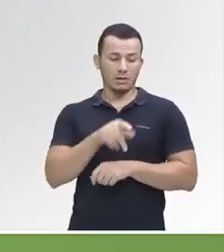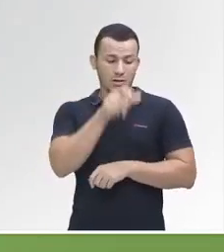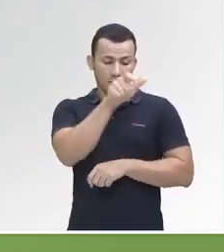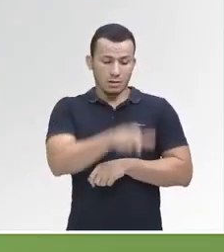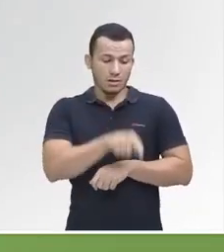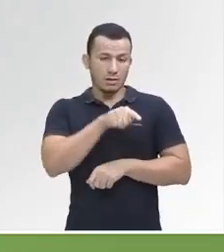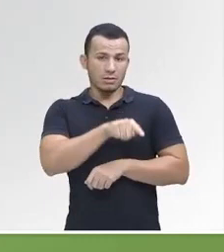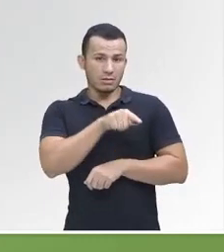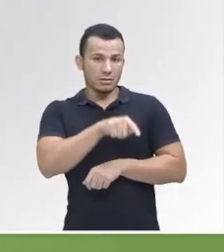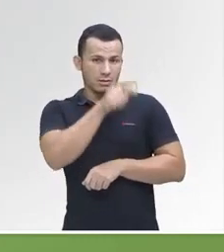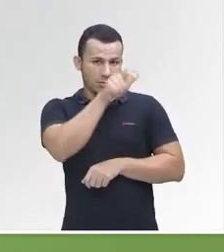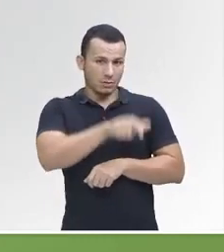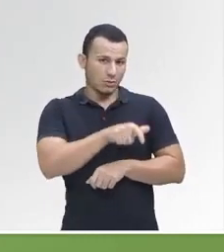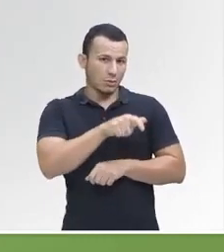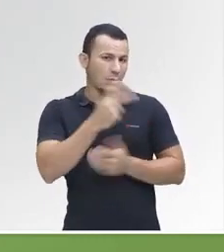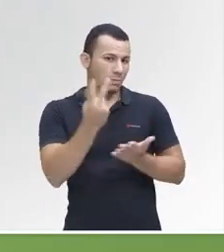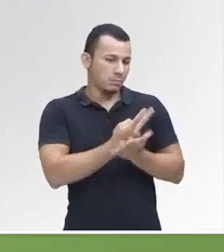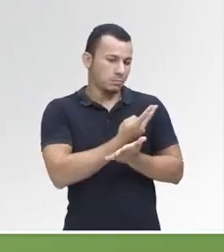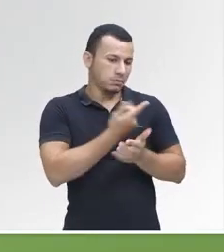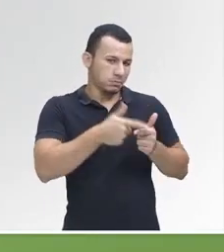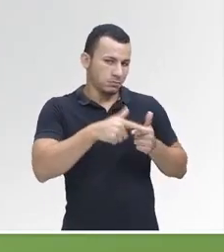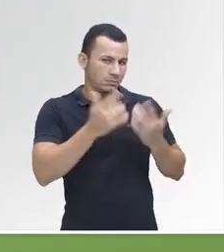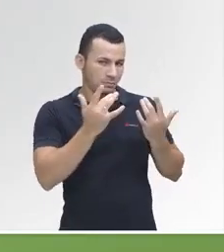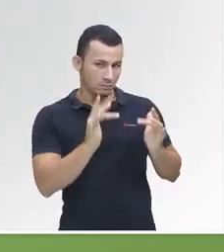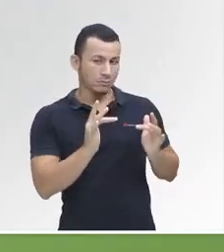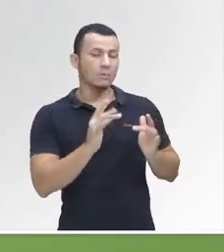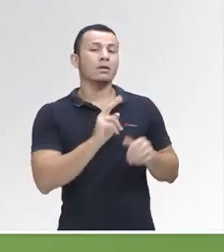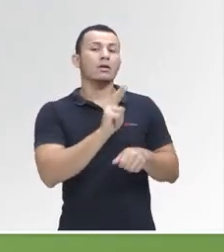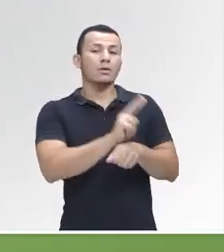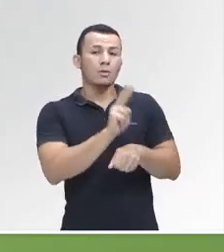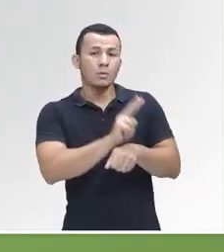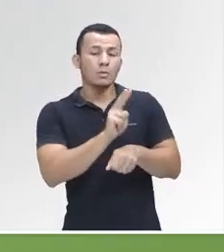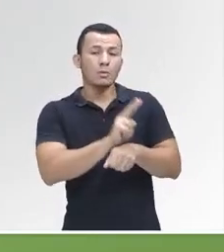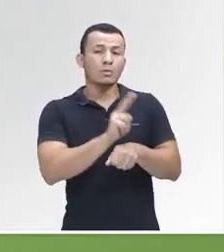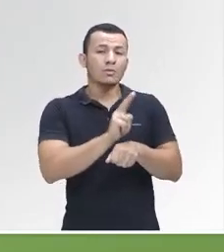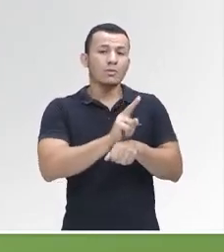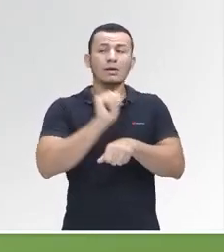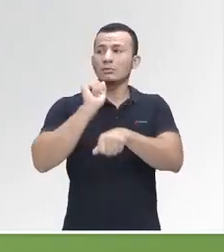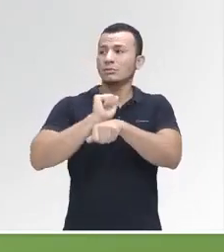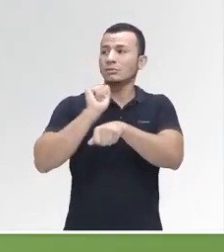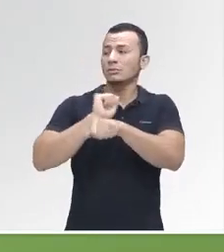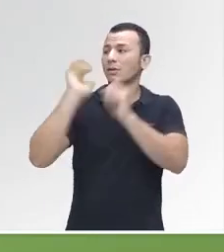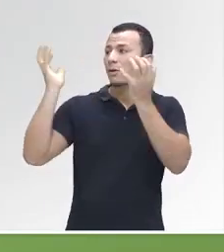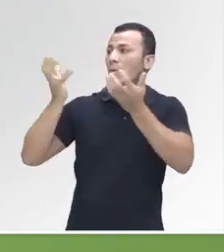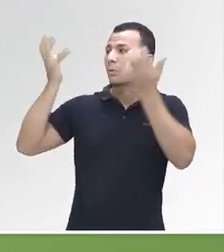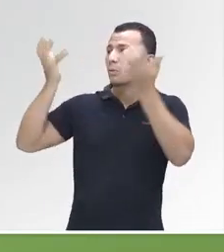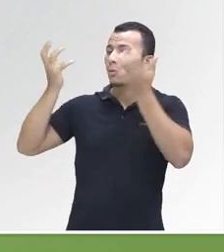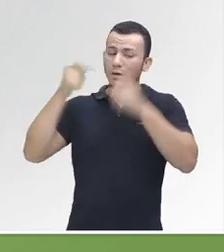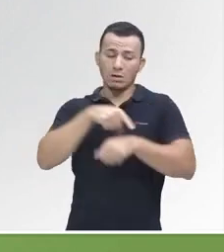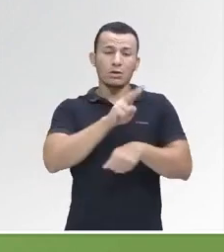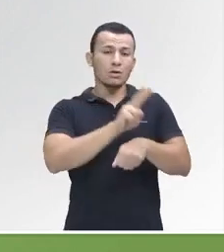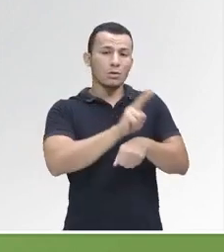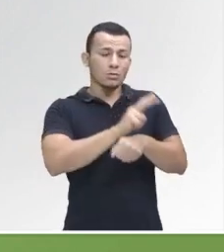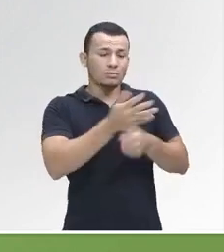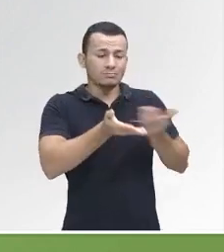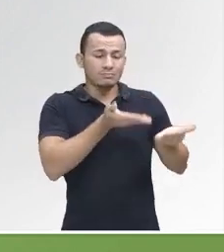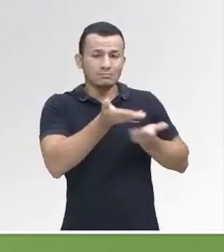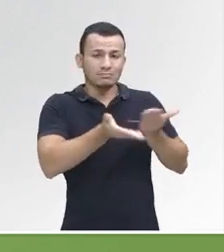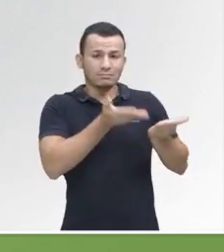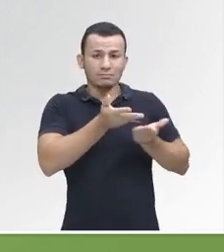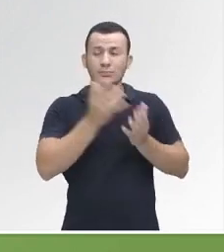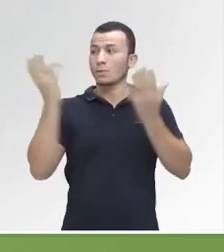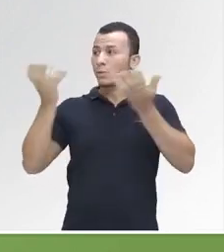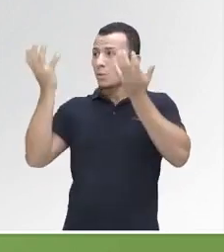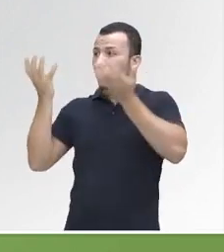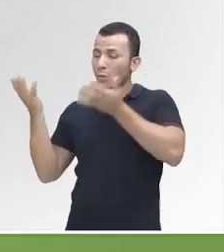socorrido, a pessoa que sofreu o acidente, fora de perigo até a chegada dos profissionais especializados. Então,